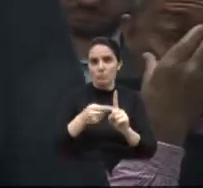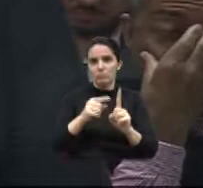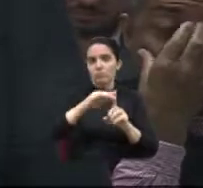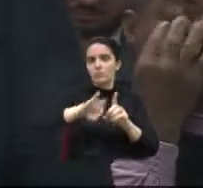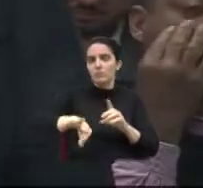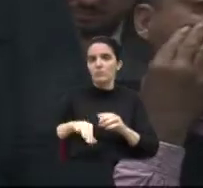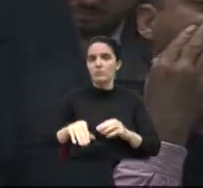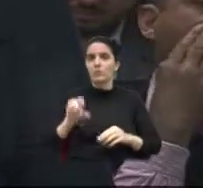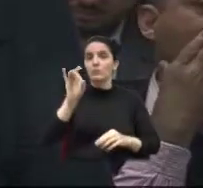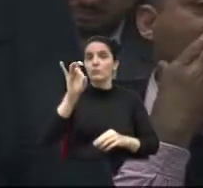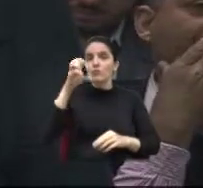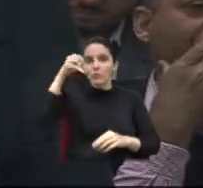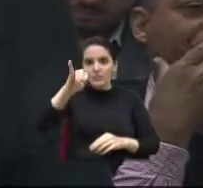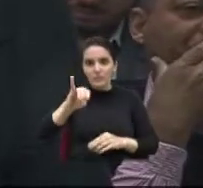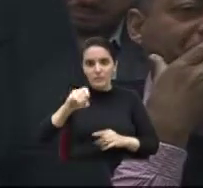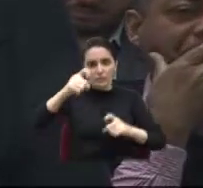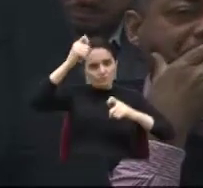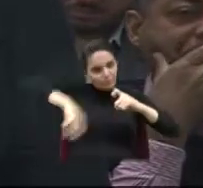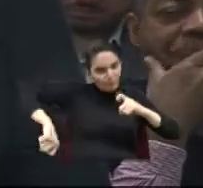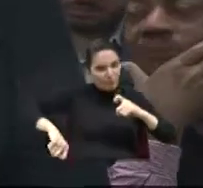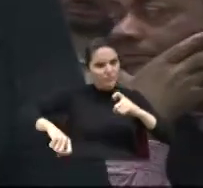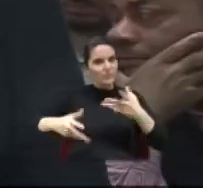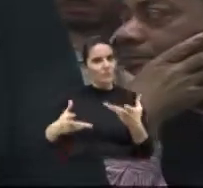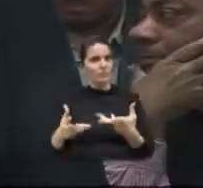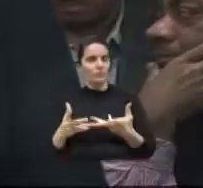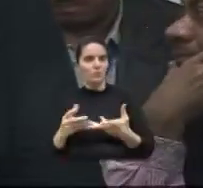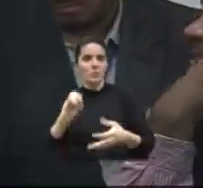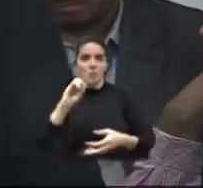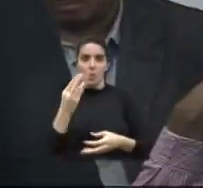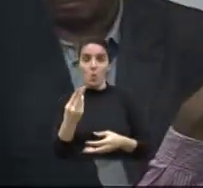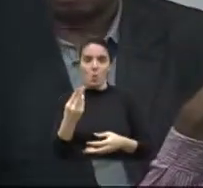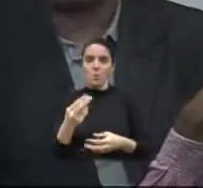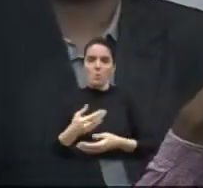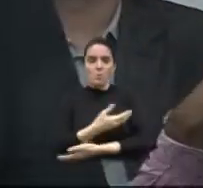ou de malformação encefálica.